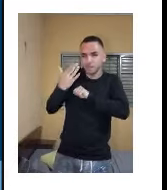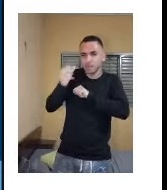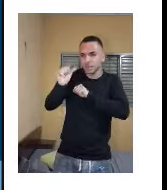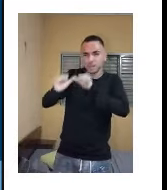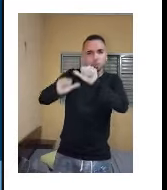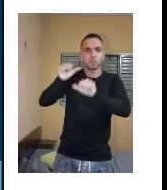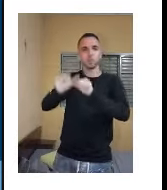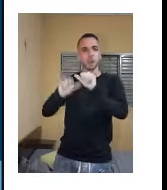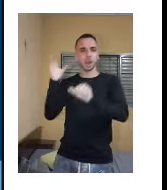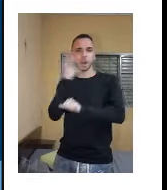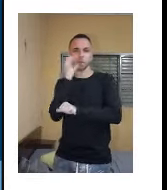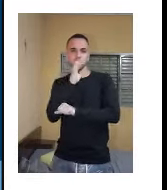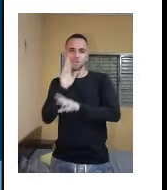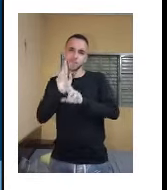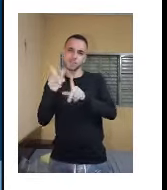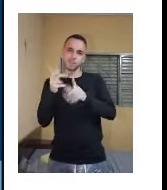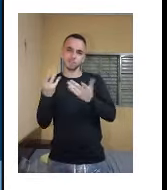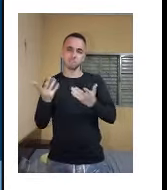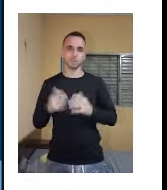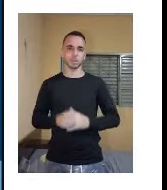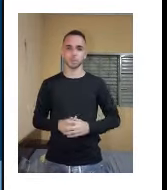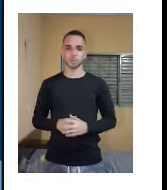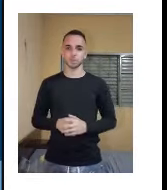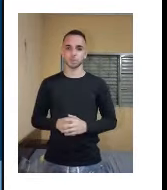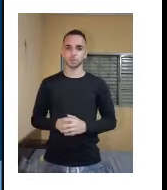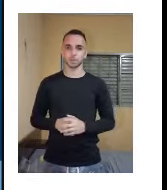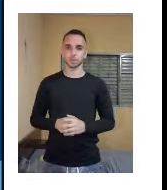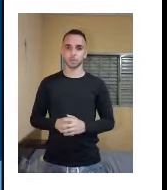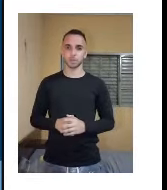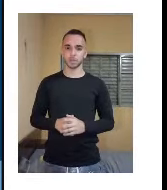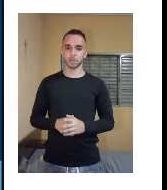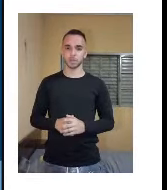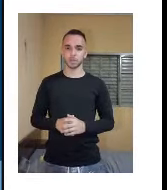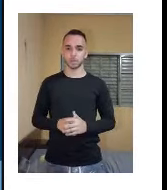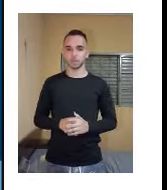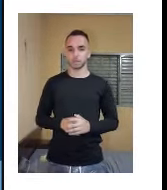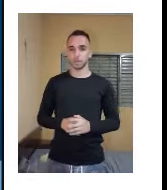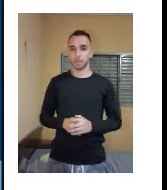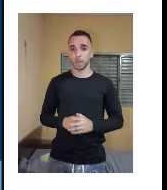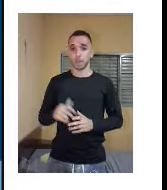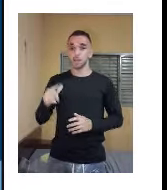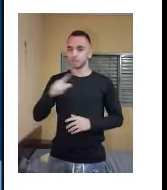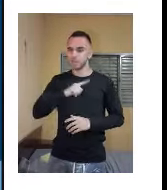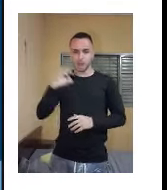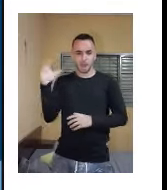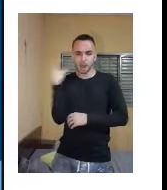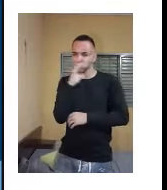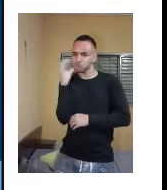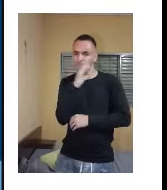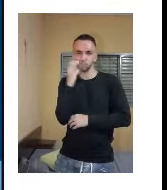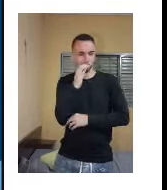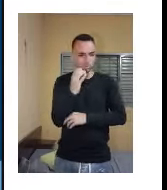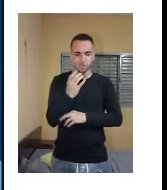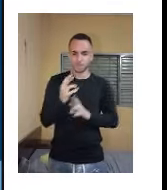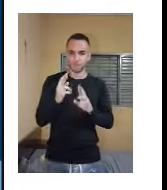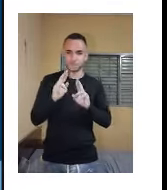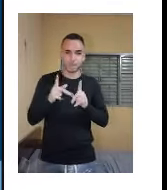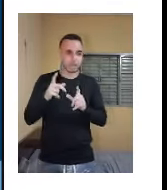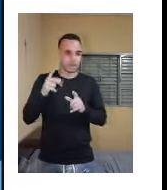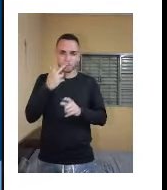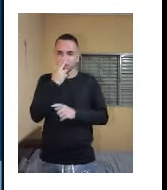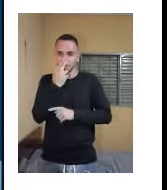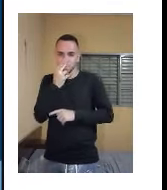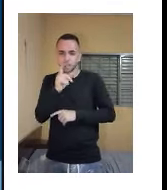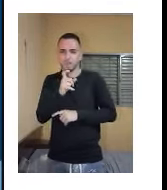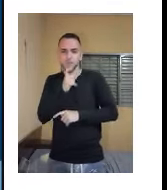ela é generalizada, ela não é pontual, ela tem sido bastante rápida e intensificada num curto espaço de tempo,